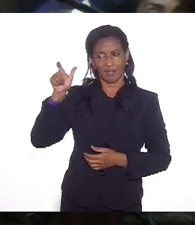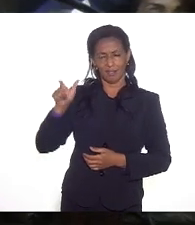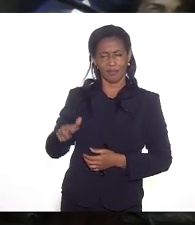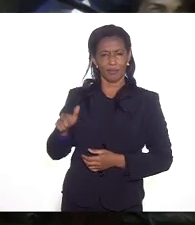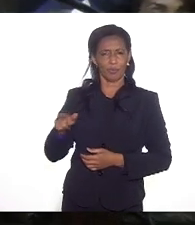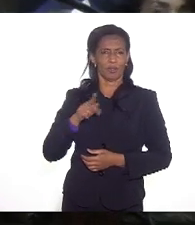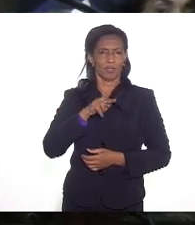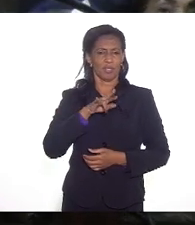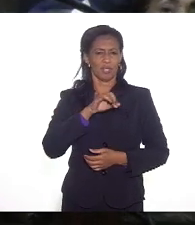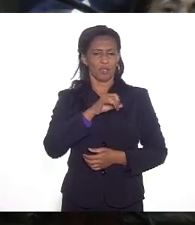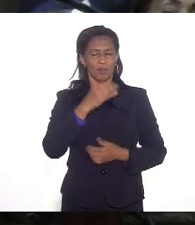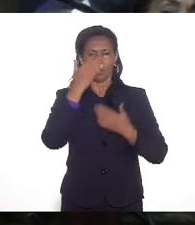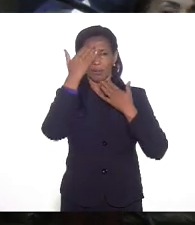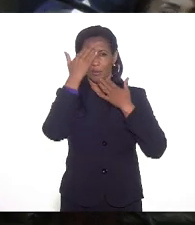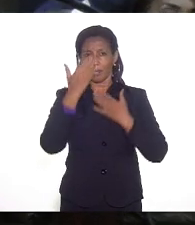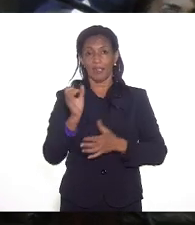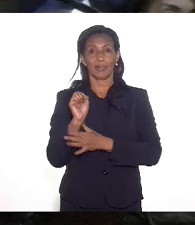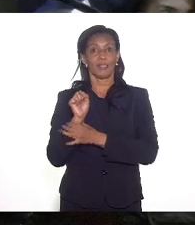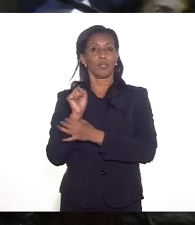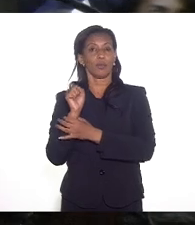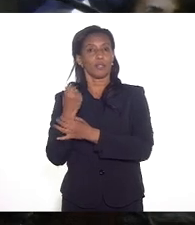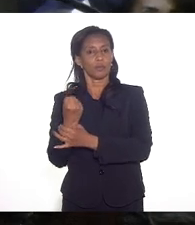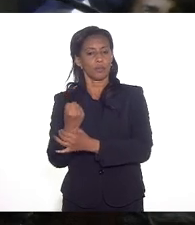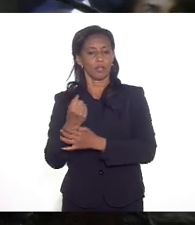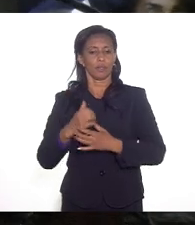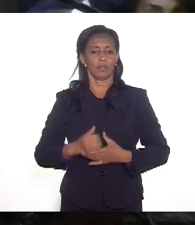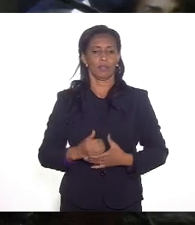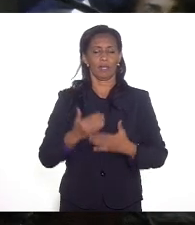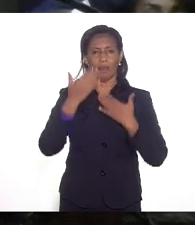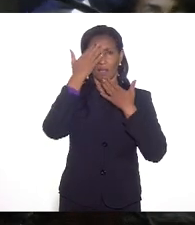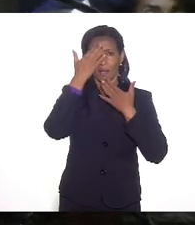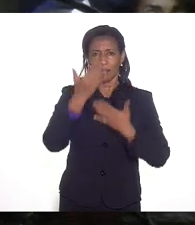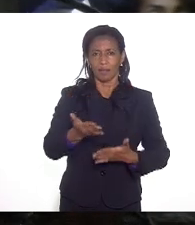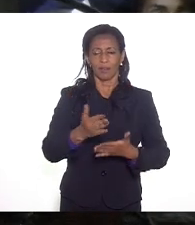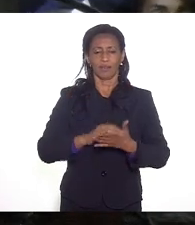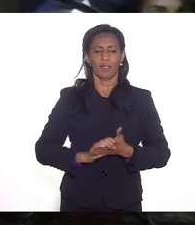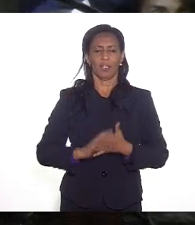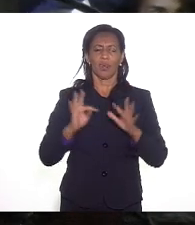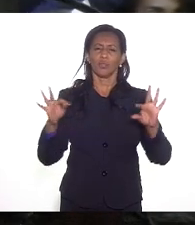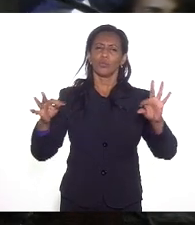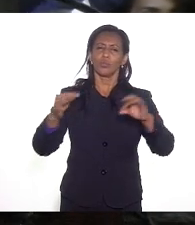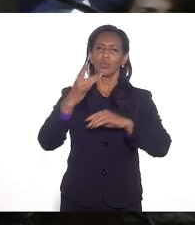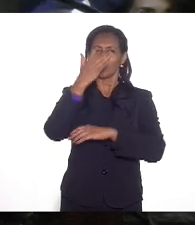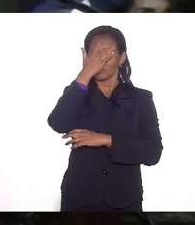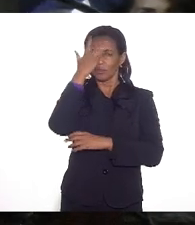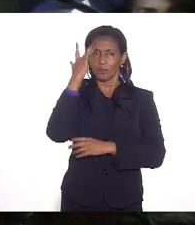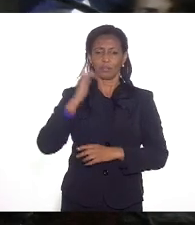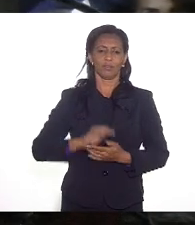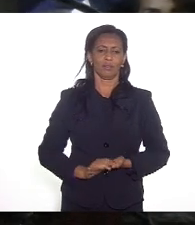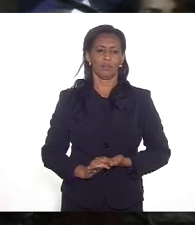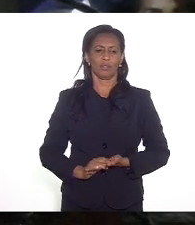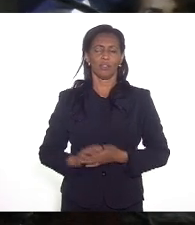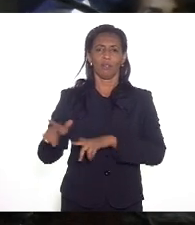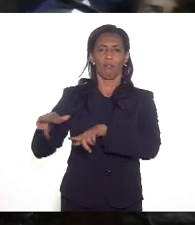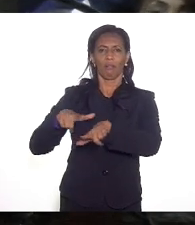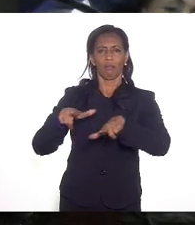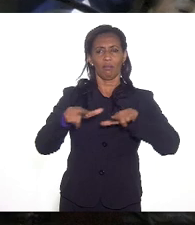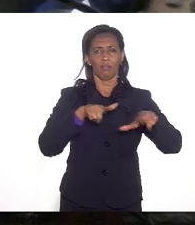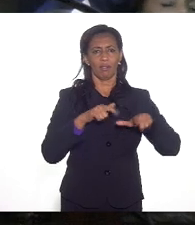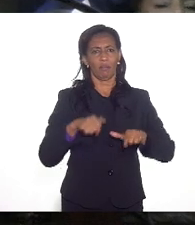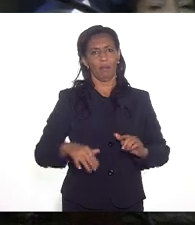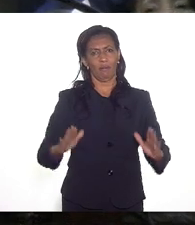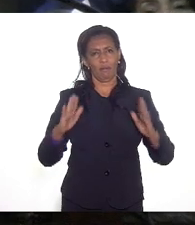seu grelo que eu quero agradecer Os seguranças agradecer a todos aqueles servidores